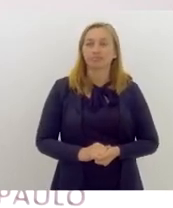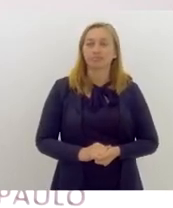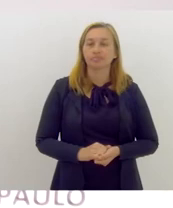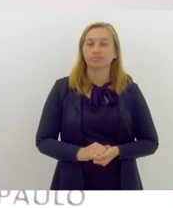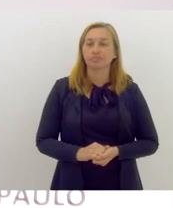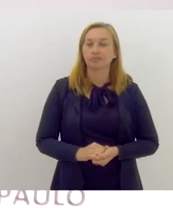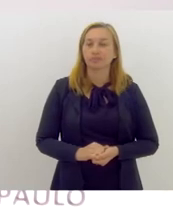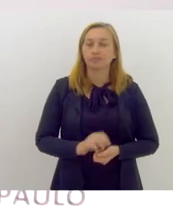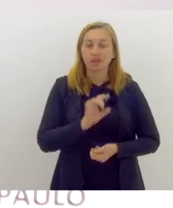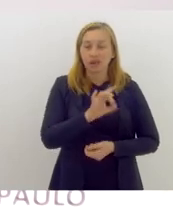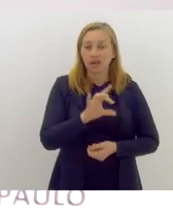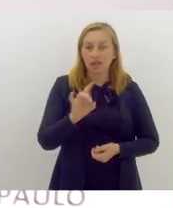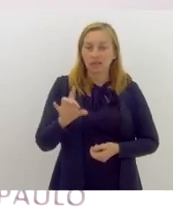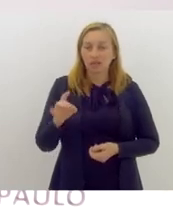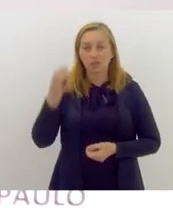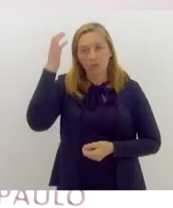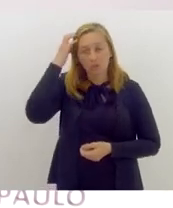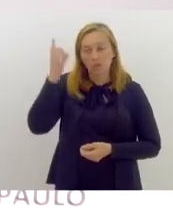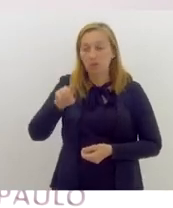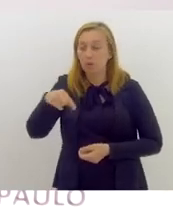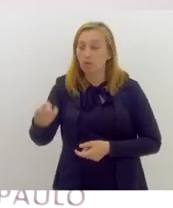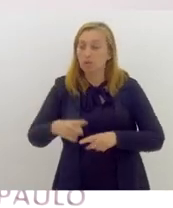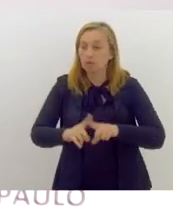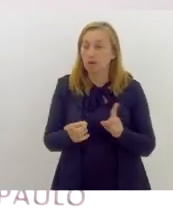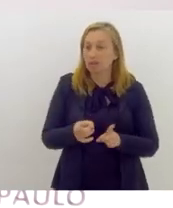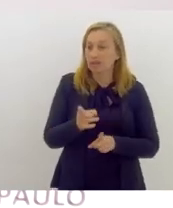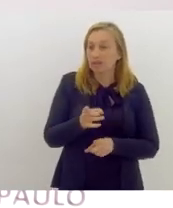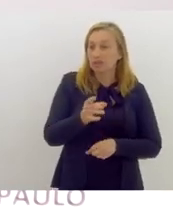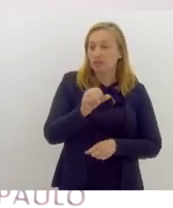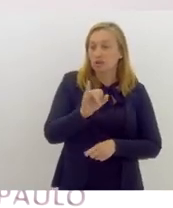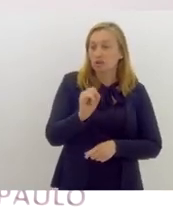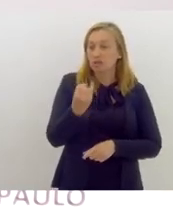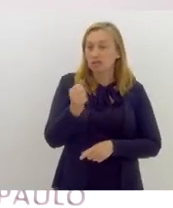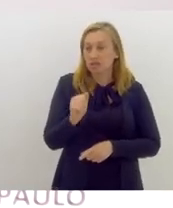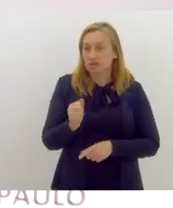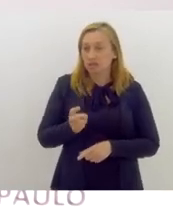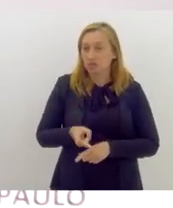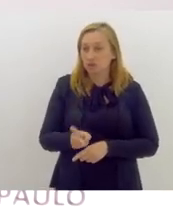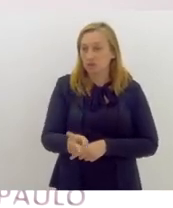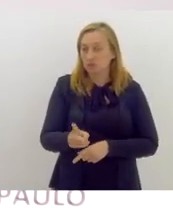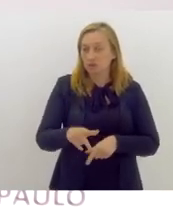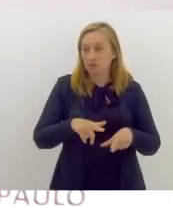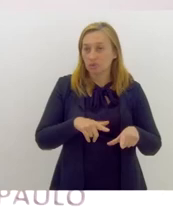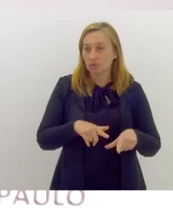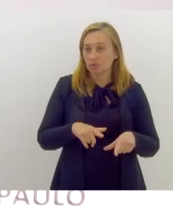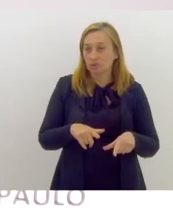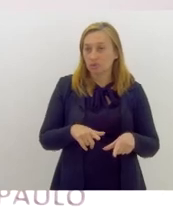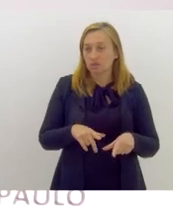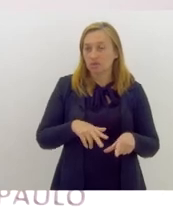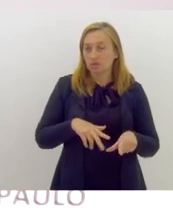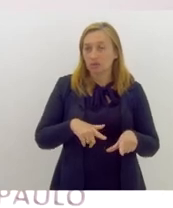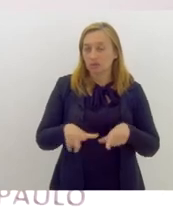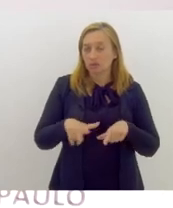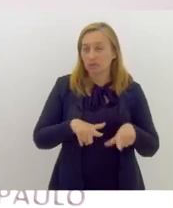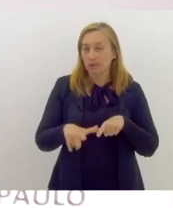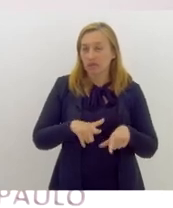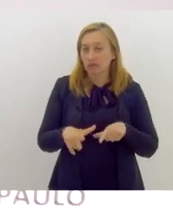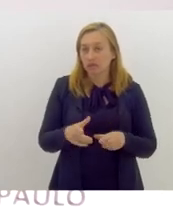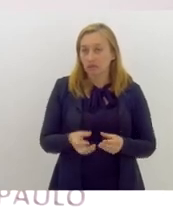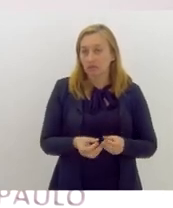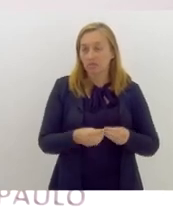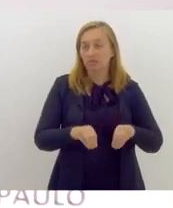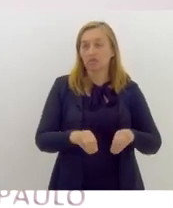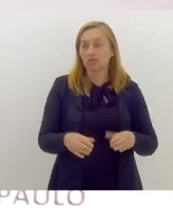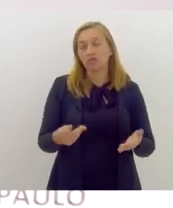volta para o outro mas concretamente as usinas estão operando os prejuízos estão acontecendo